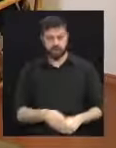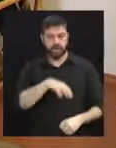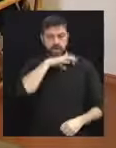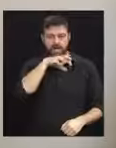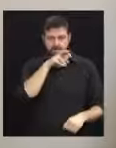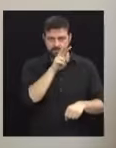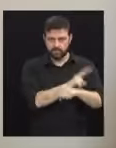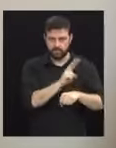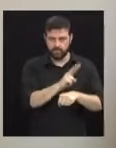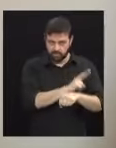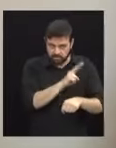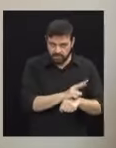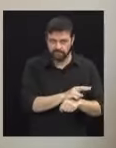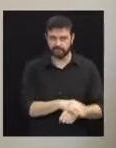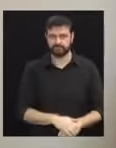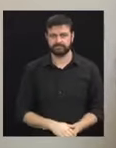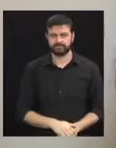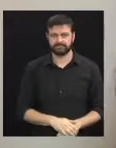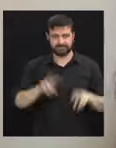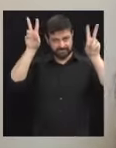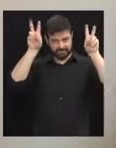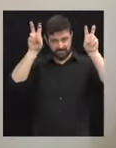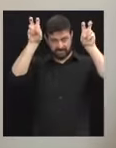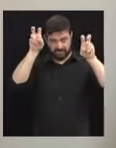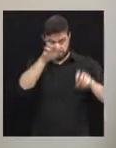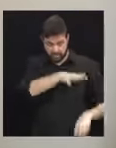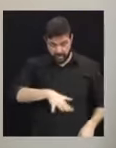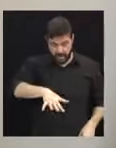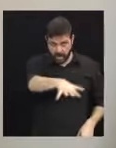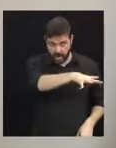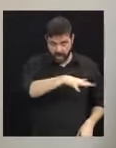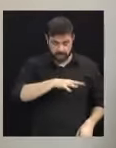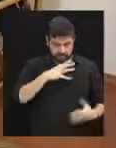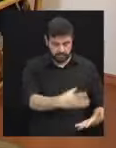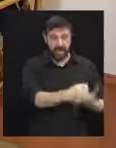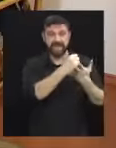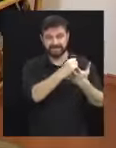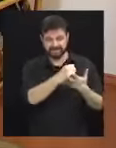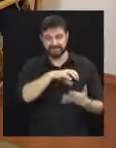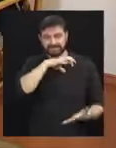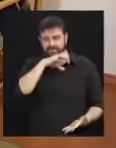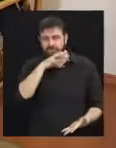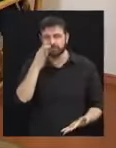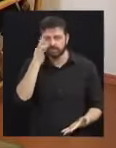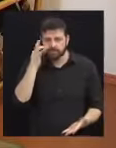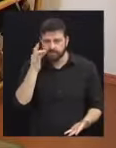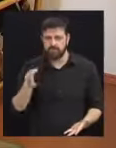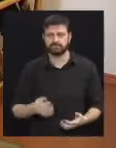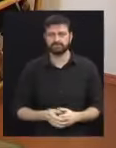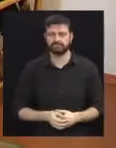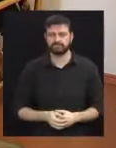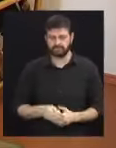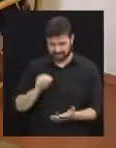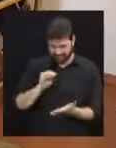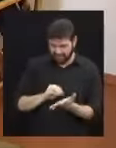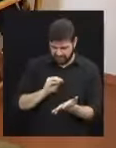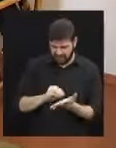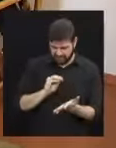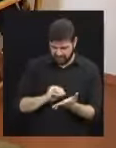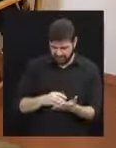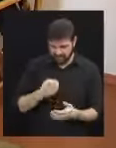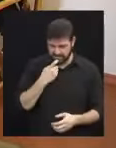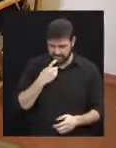animal e assuntos nesse sentido, mas o quanto ainda falta? Ainda falta muito. Ainda falta para essa